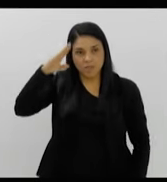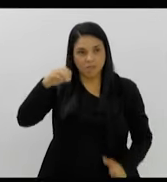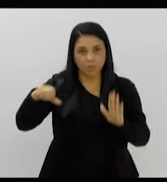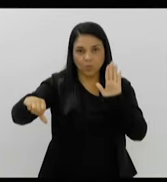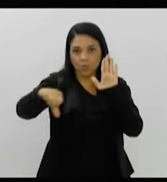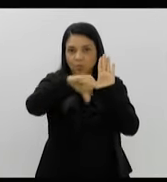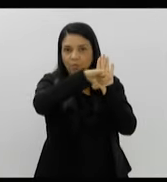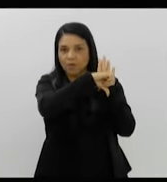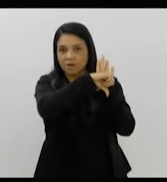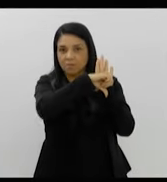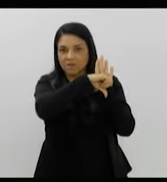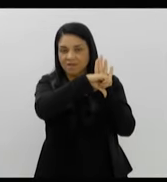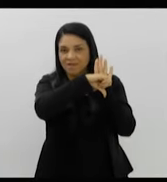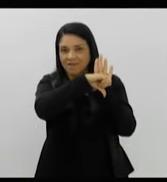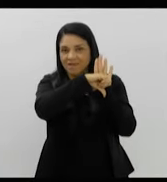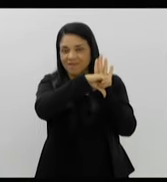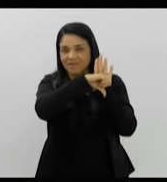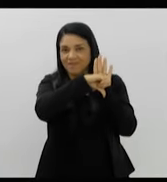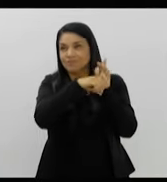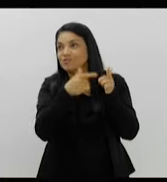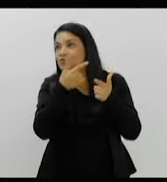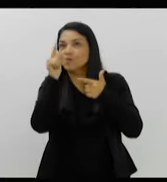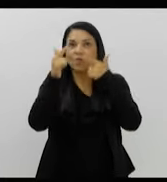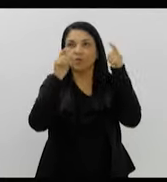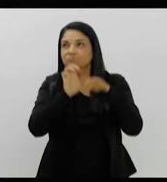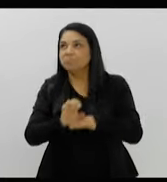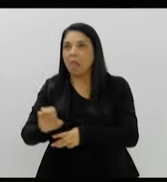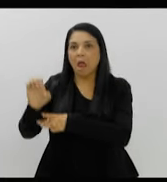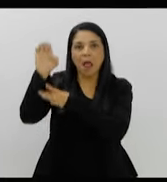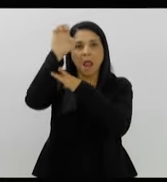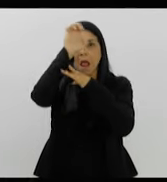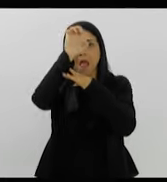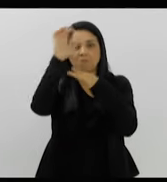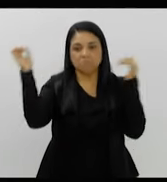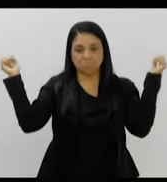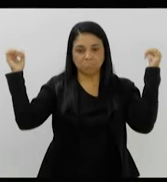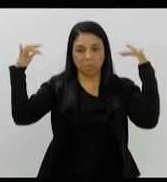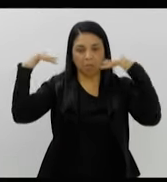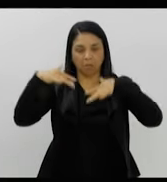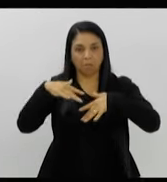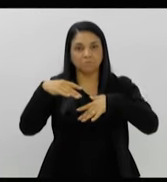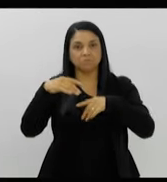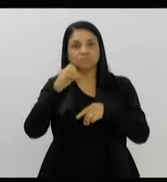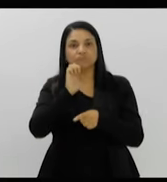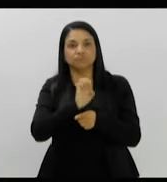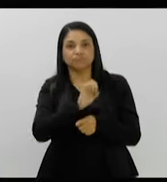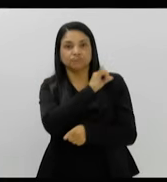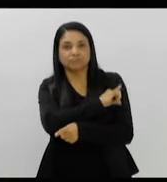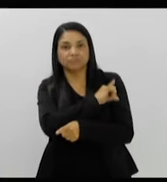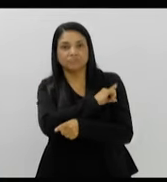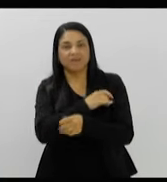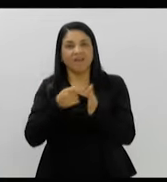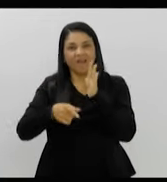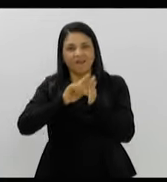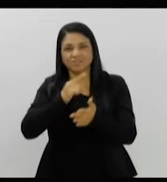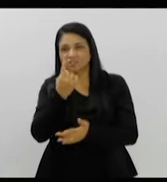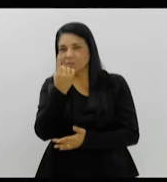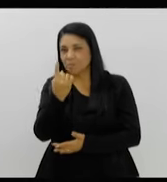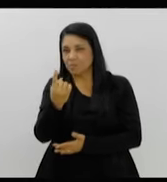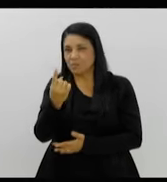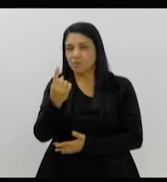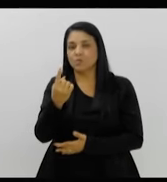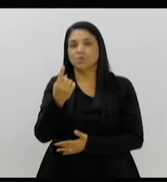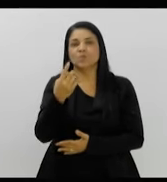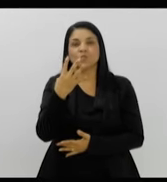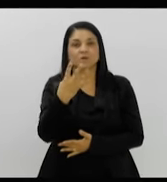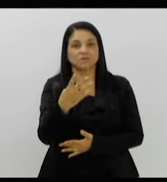Organizado de outros estados antes nós tínhamos 1413